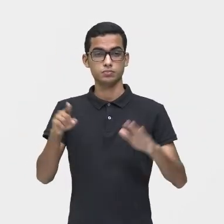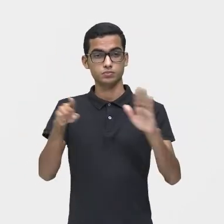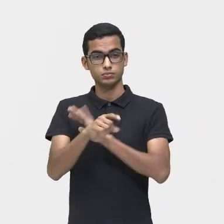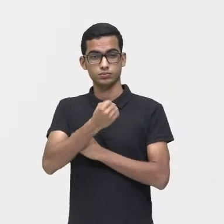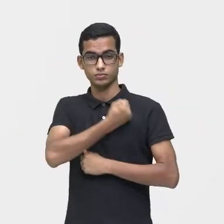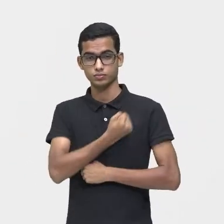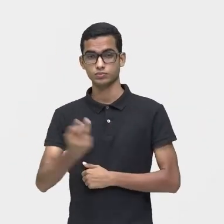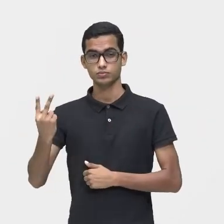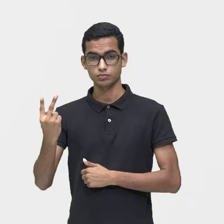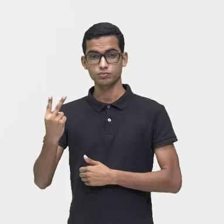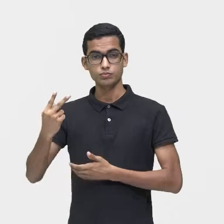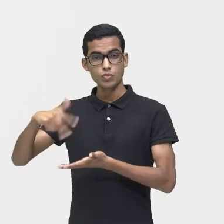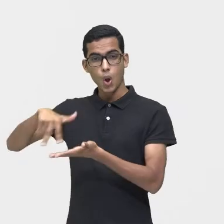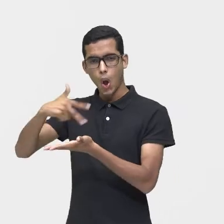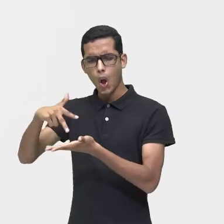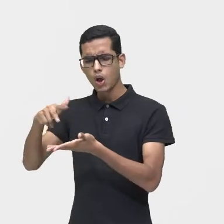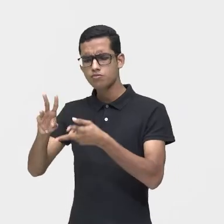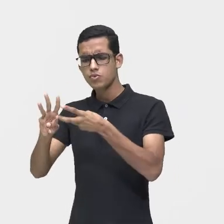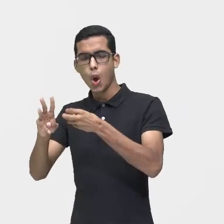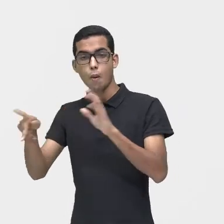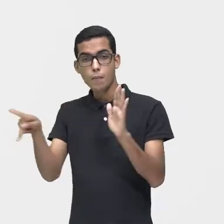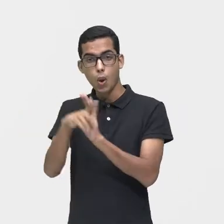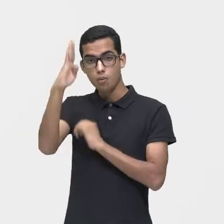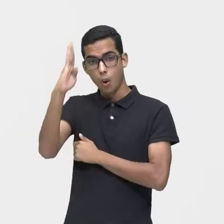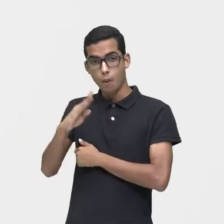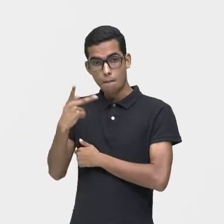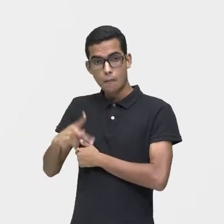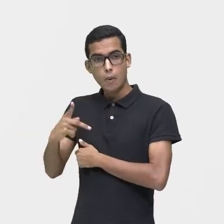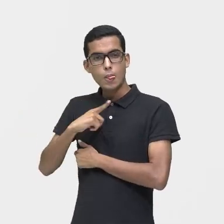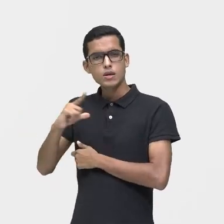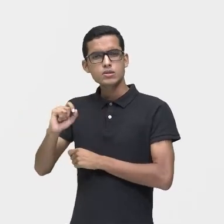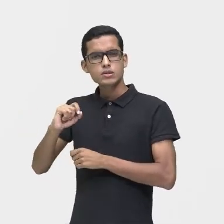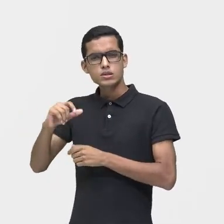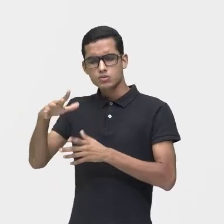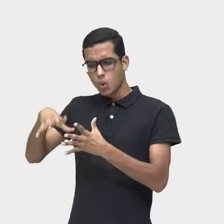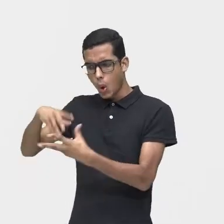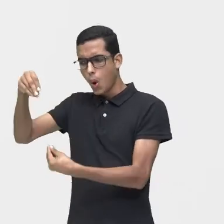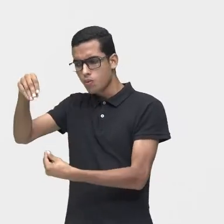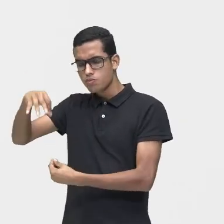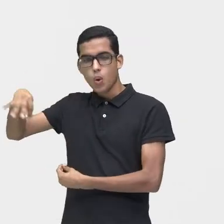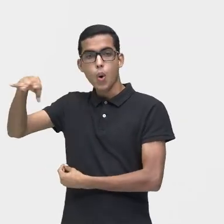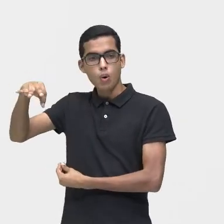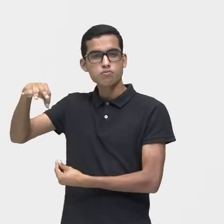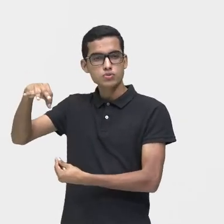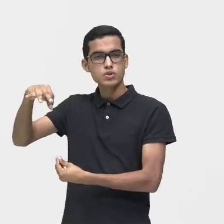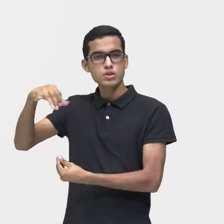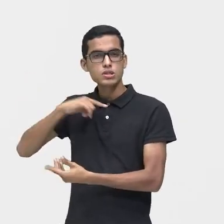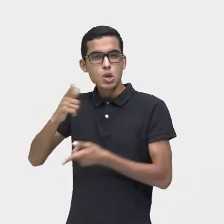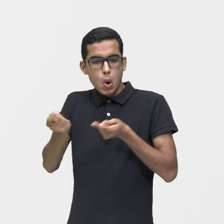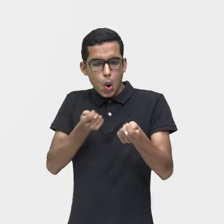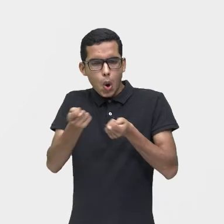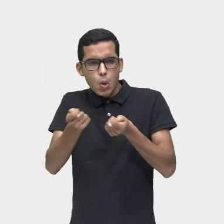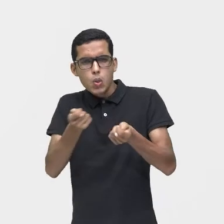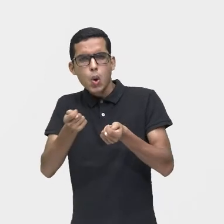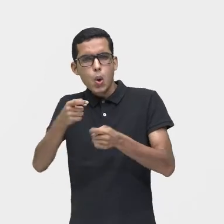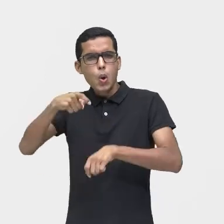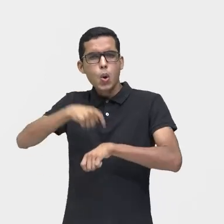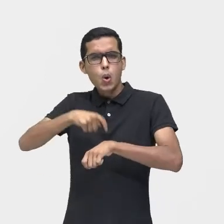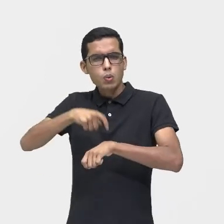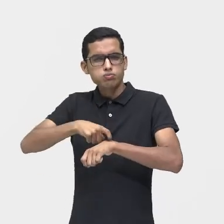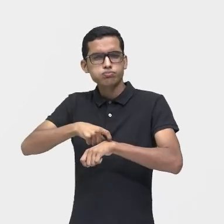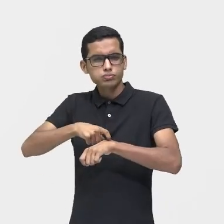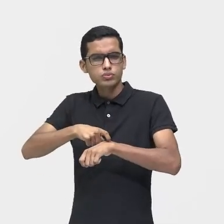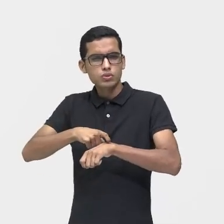das danças indígenas brasileiras que evocam as entidades que controlam o tempo. Estamos falando da dança